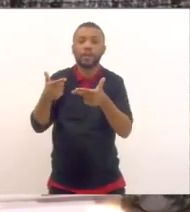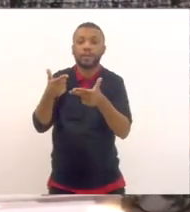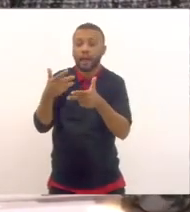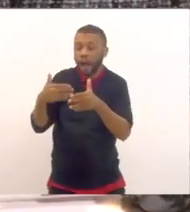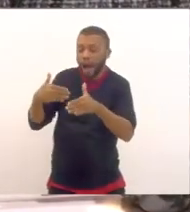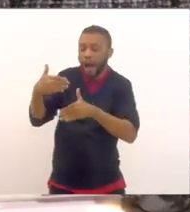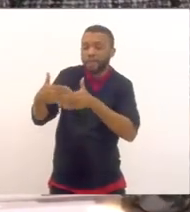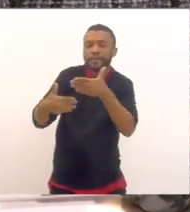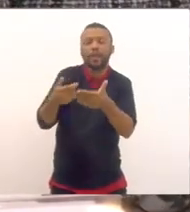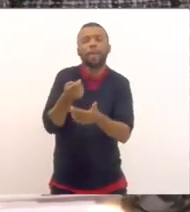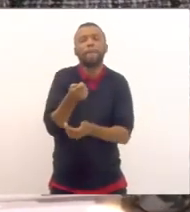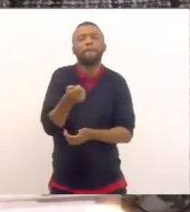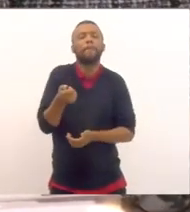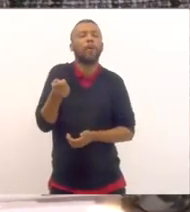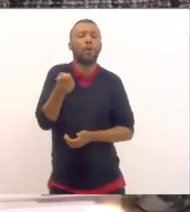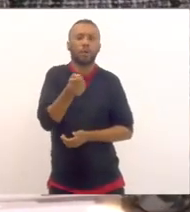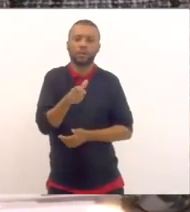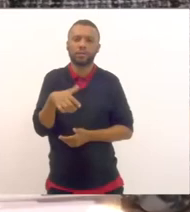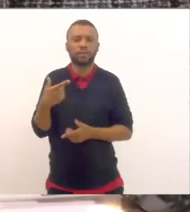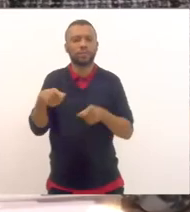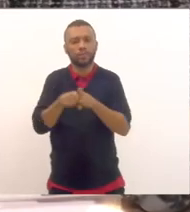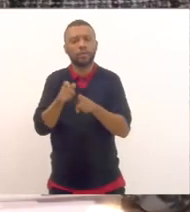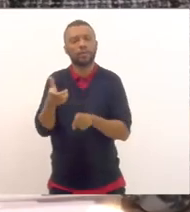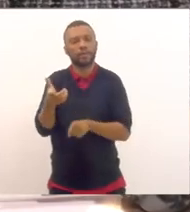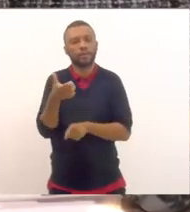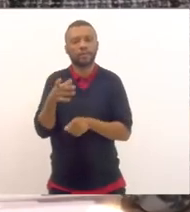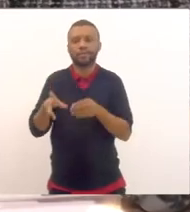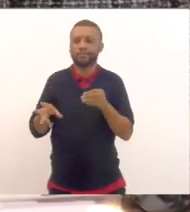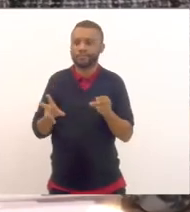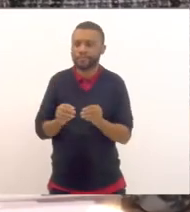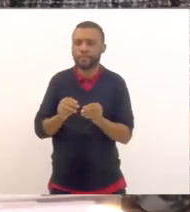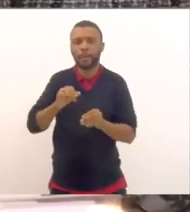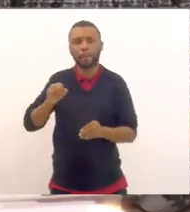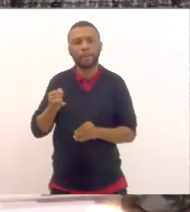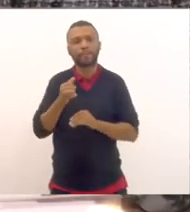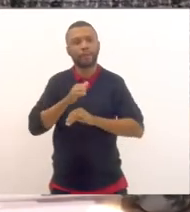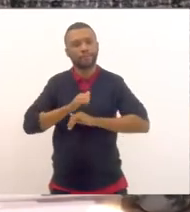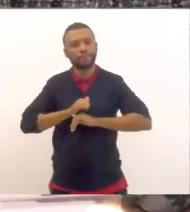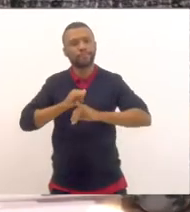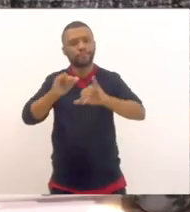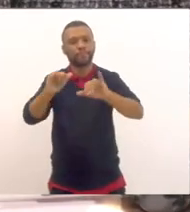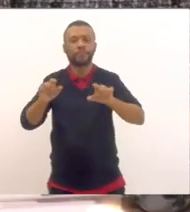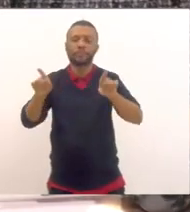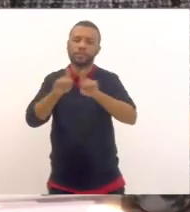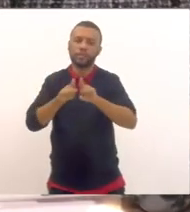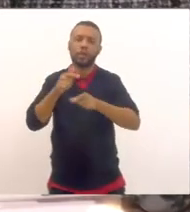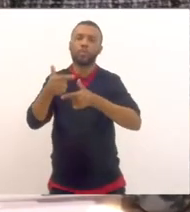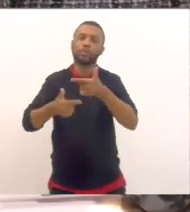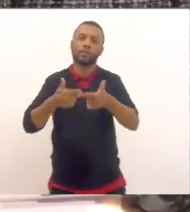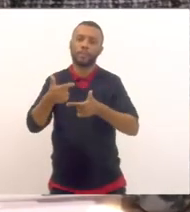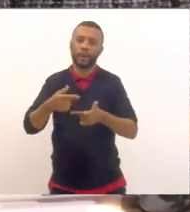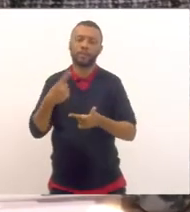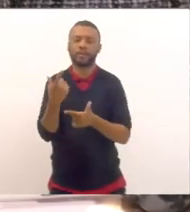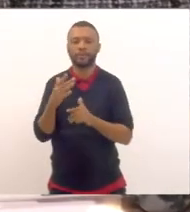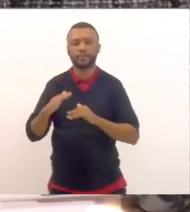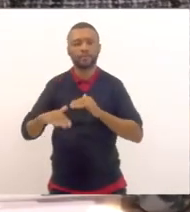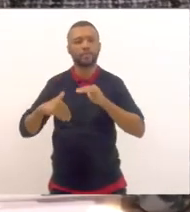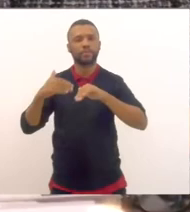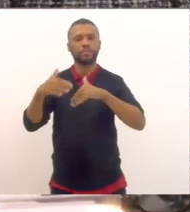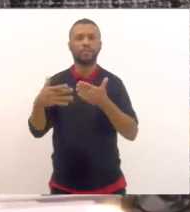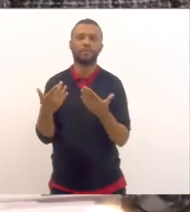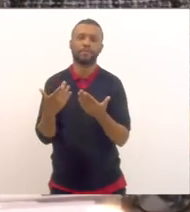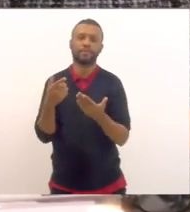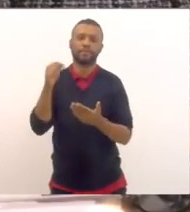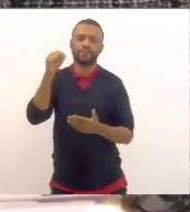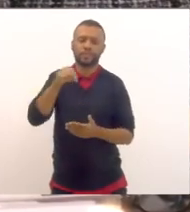avançaram então eu queria também da Elsa notícia porque também é um trabalho aqui desenvolvido